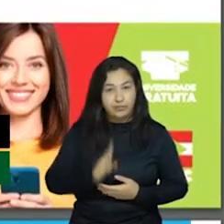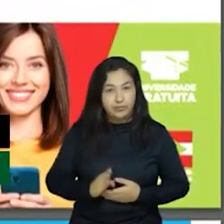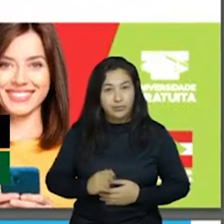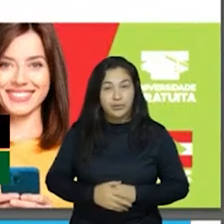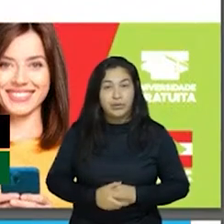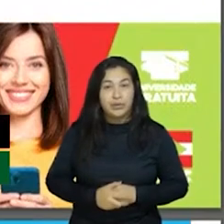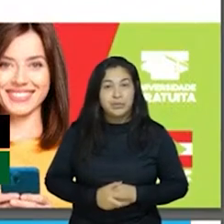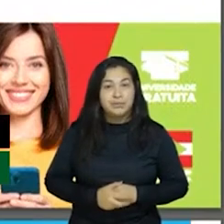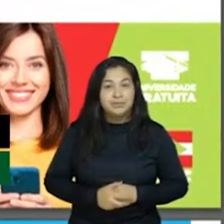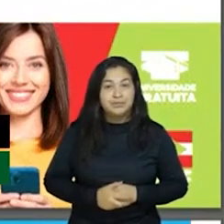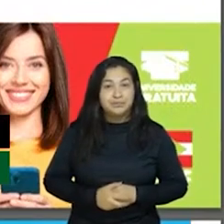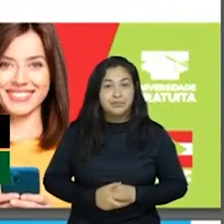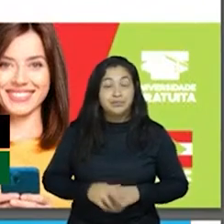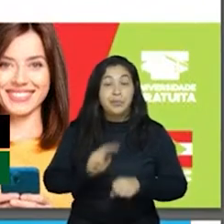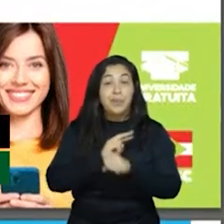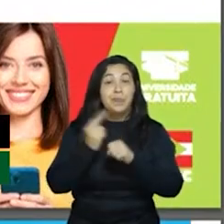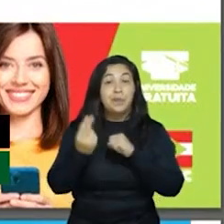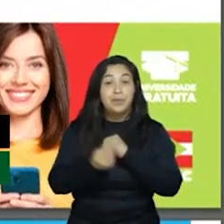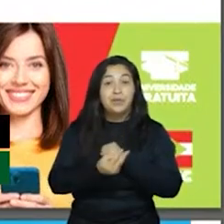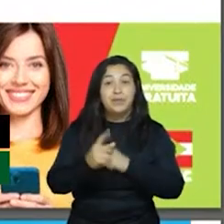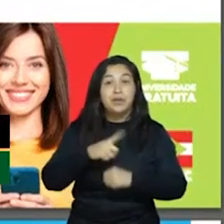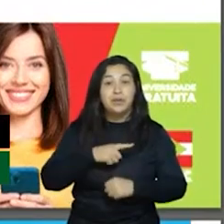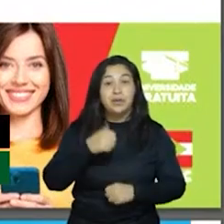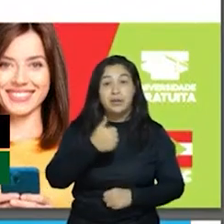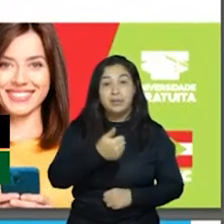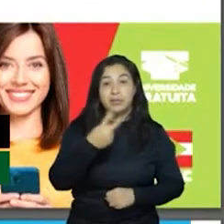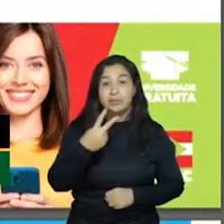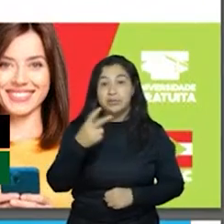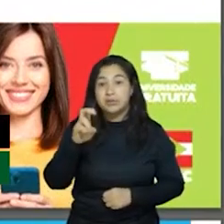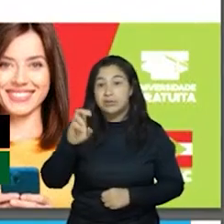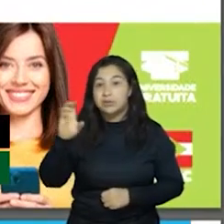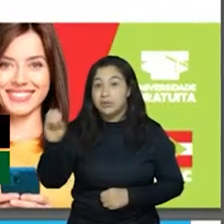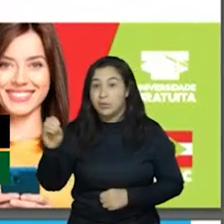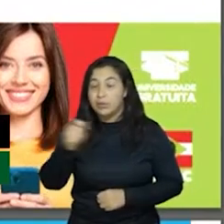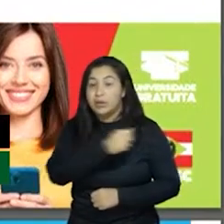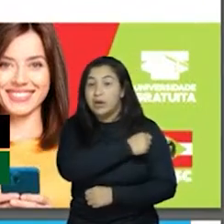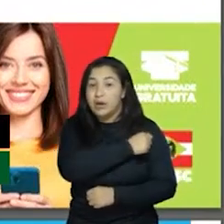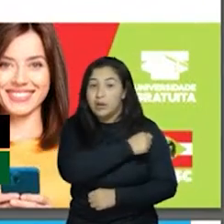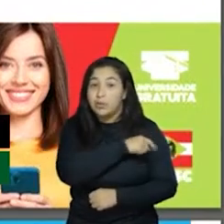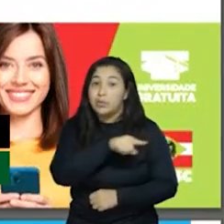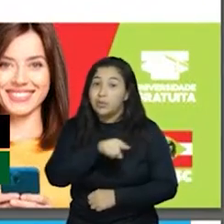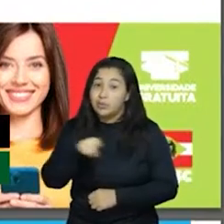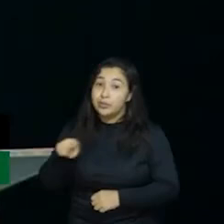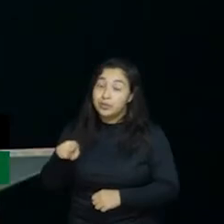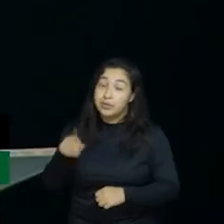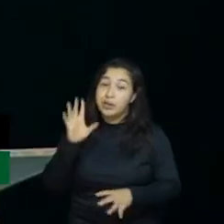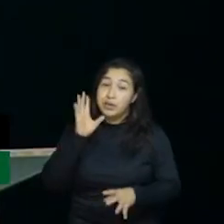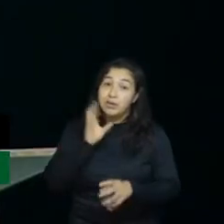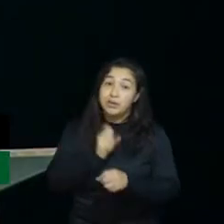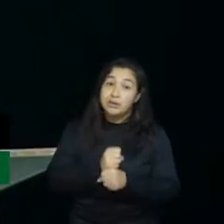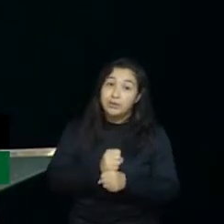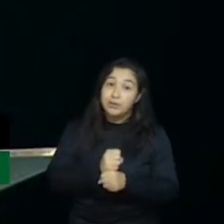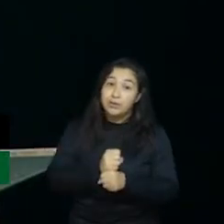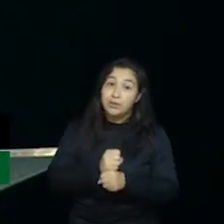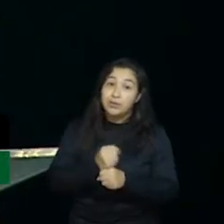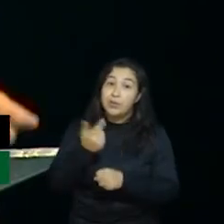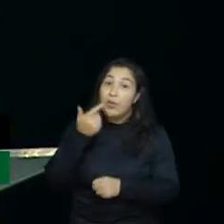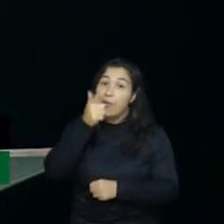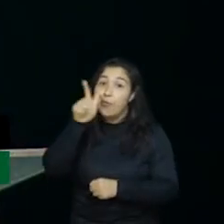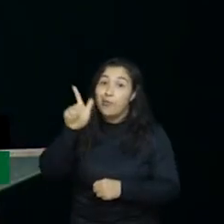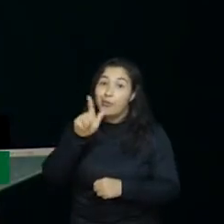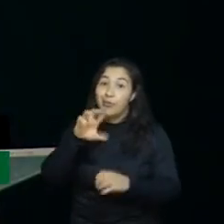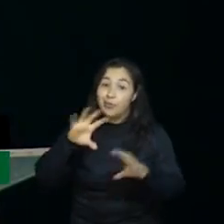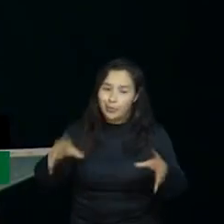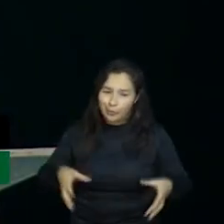2023, na Univale, foram 1.250 alunos que agora se somam, né, a outros que receberam concessão e